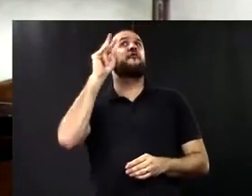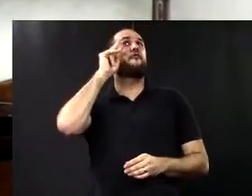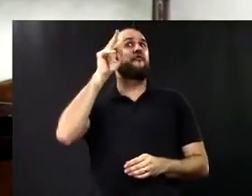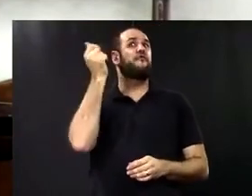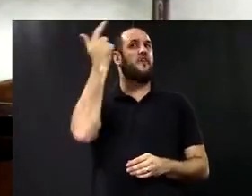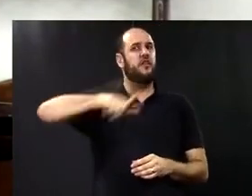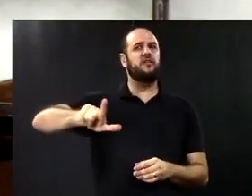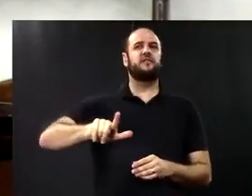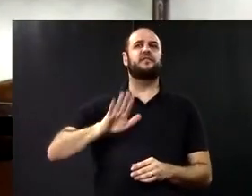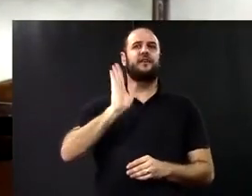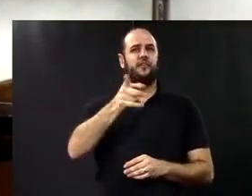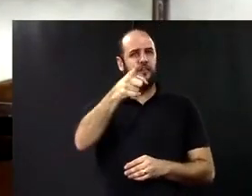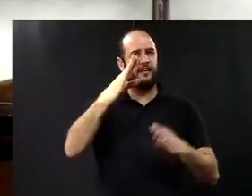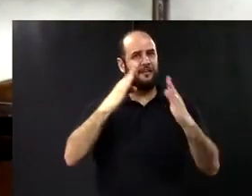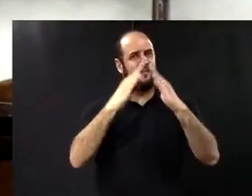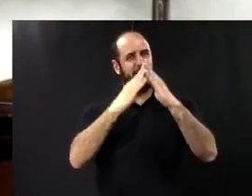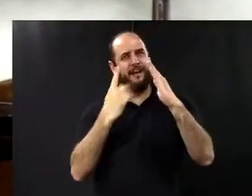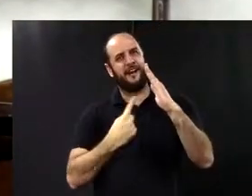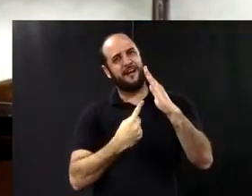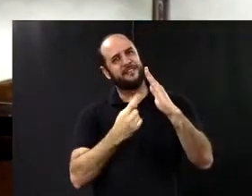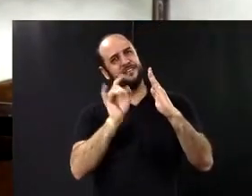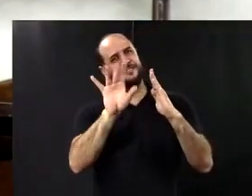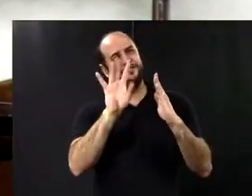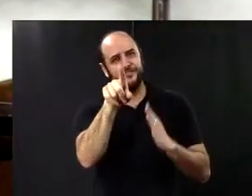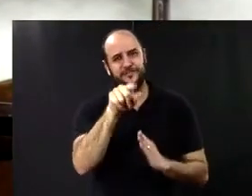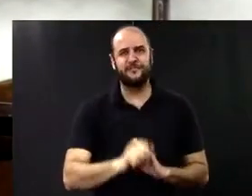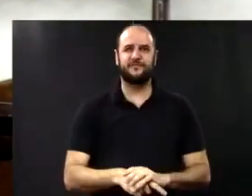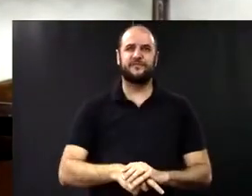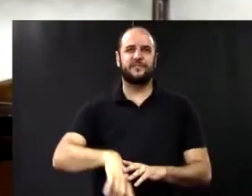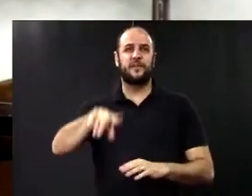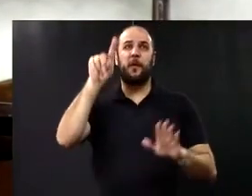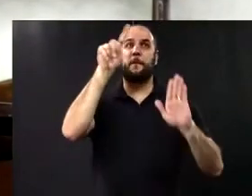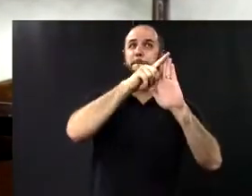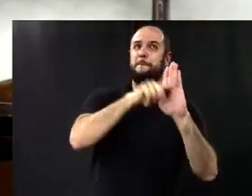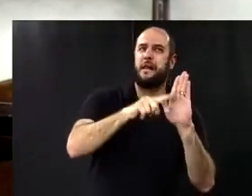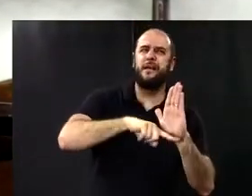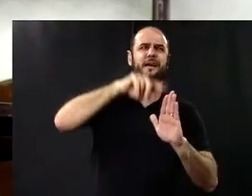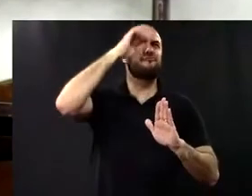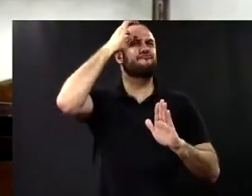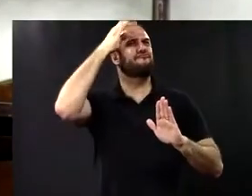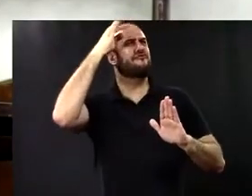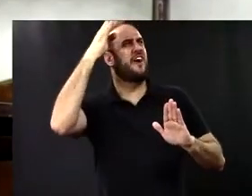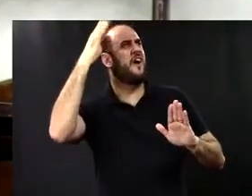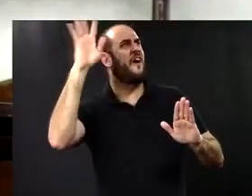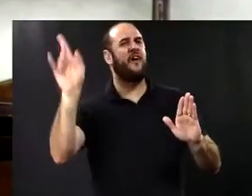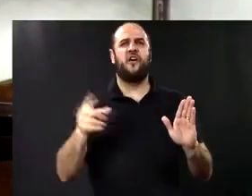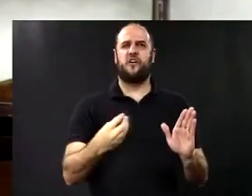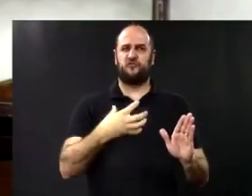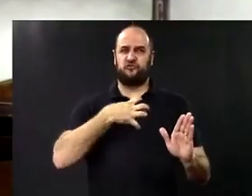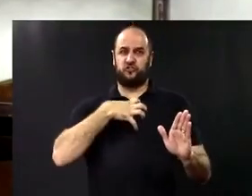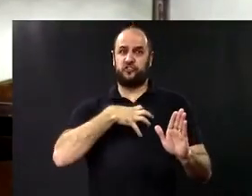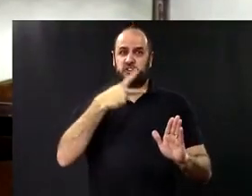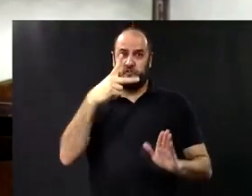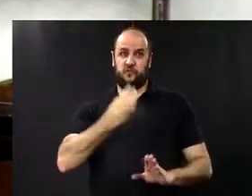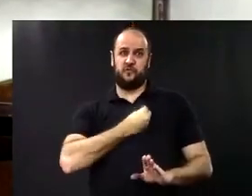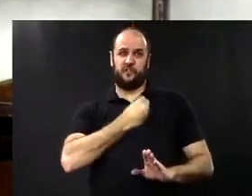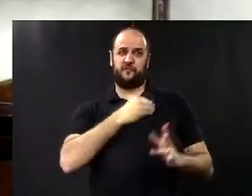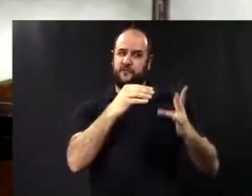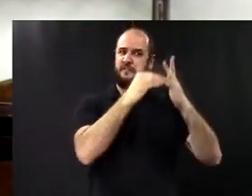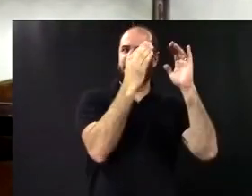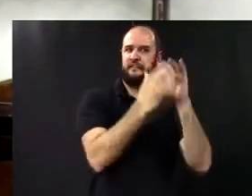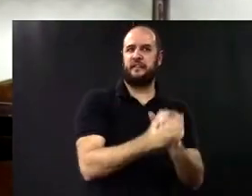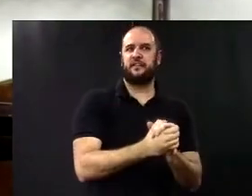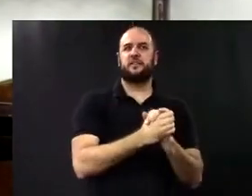está em casa, dos seus sonhos, dos seus projetos, a forma como você lidava com a sua esposa, a forma como você